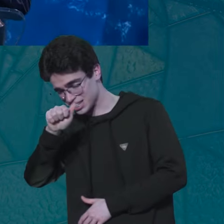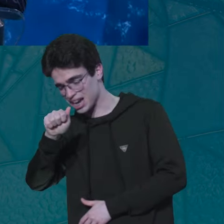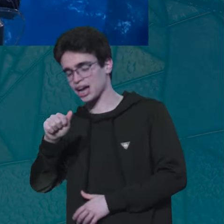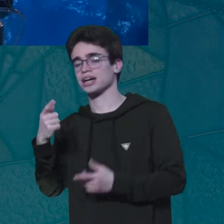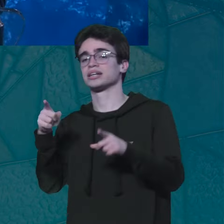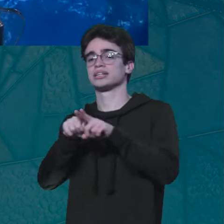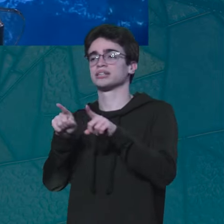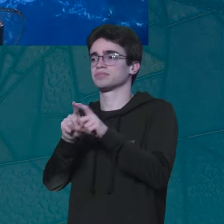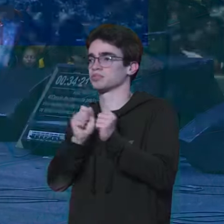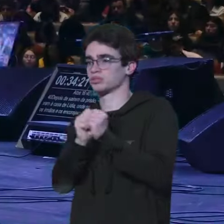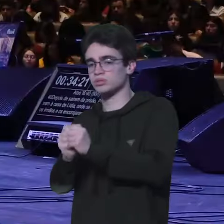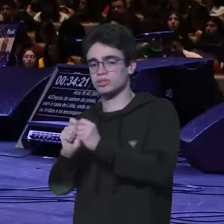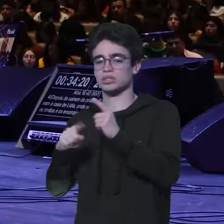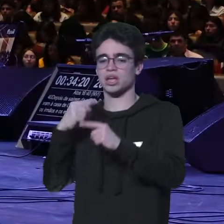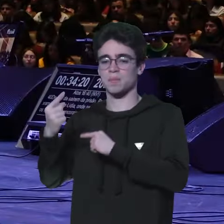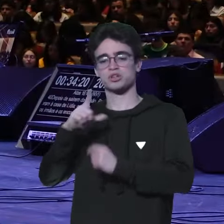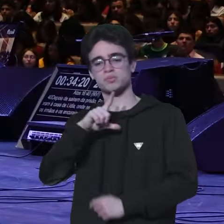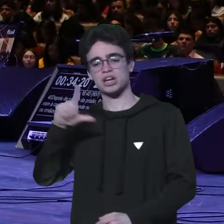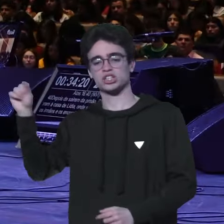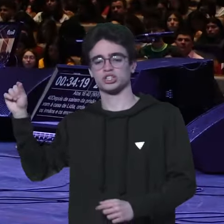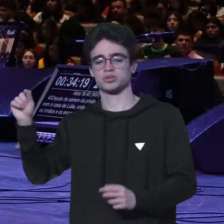E então partiram.